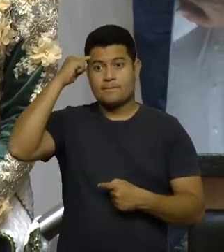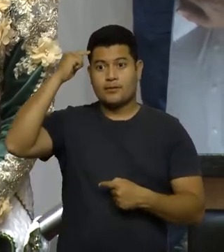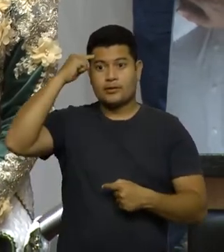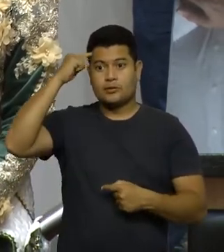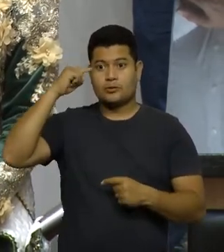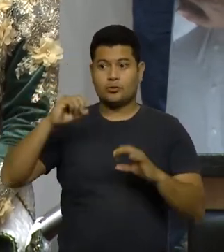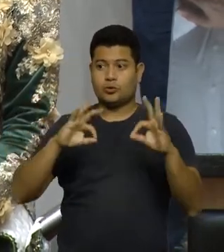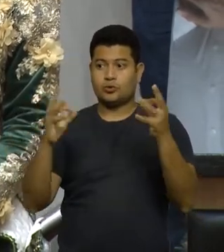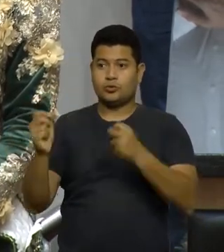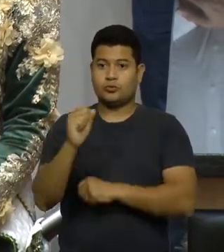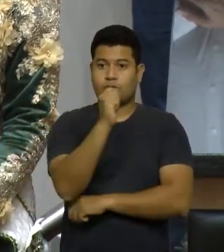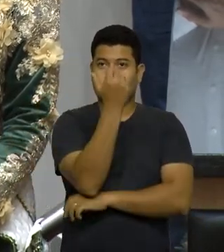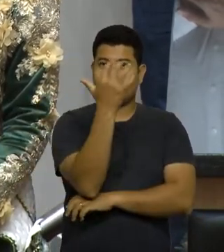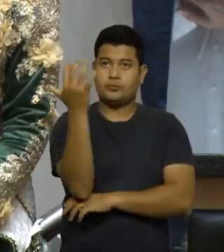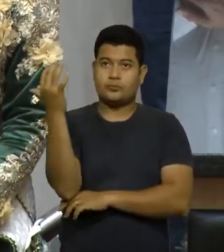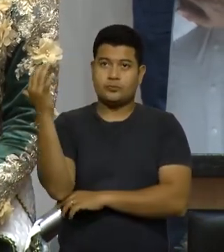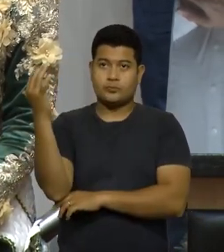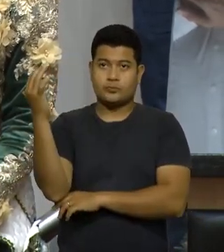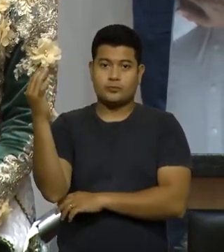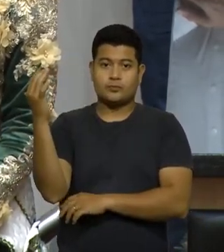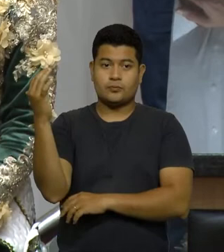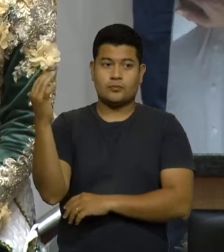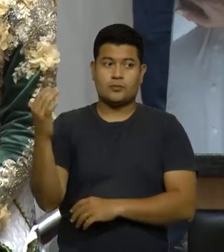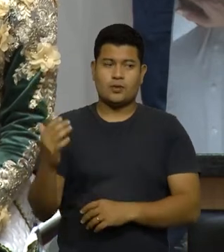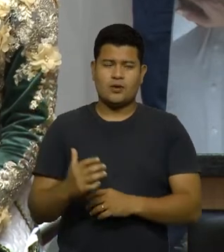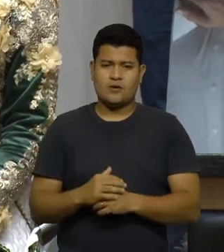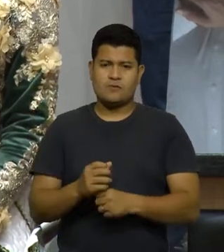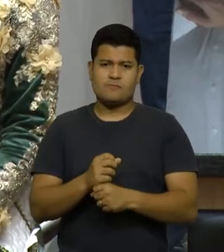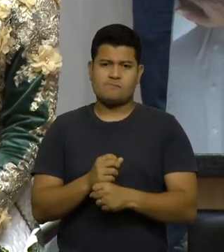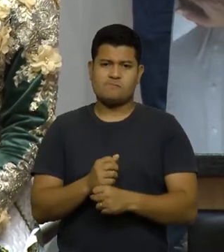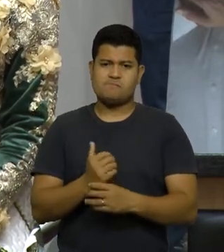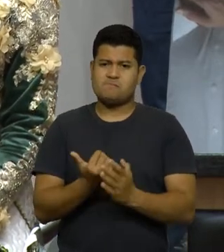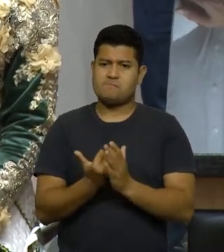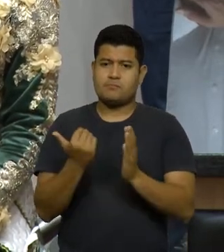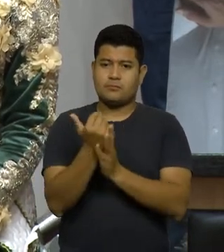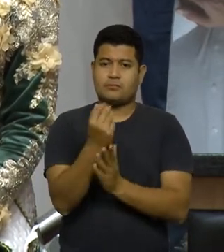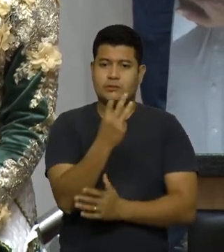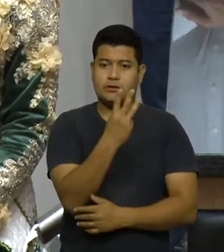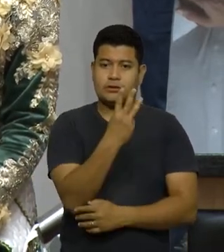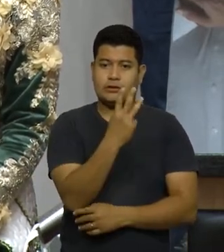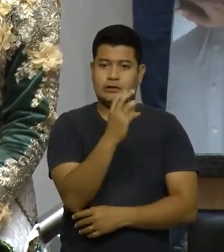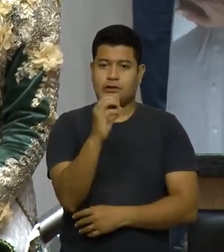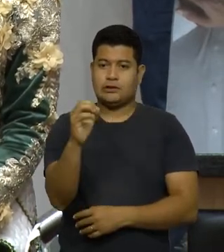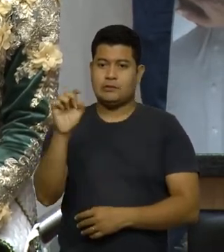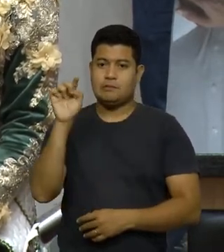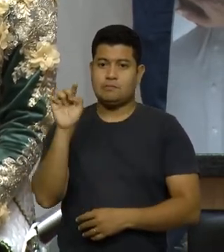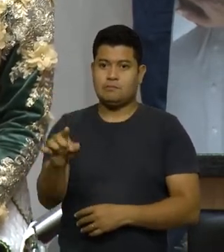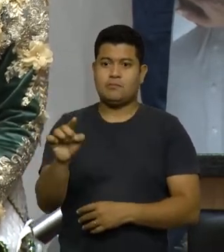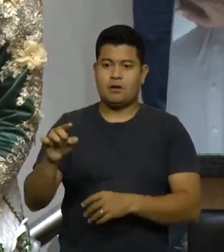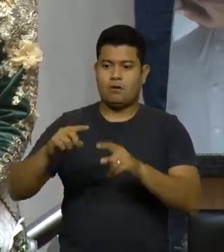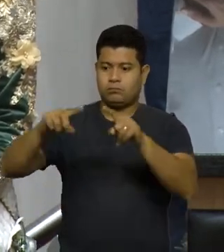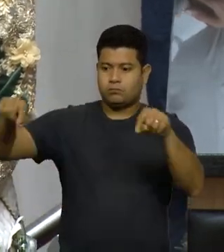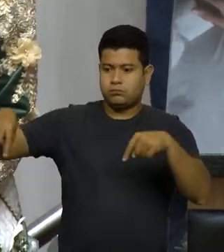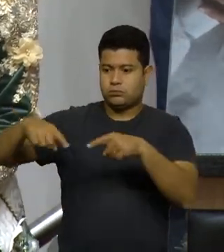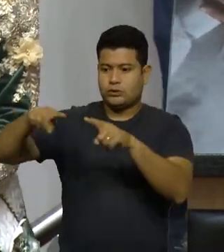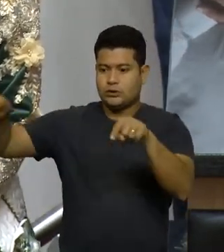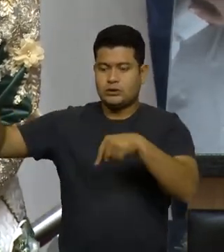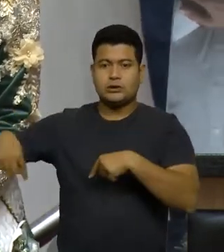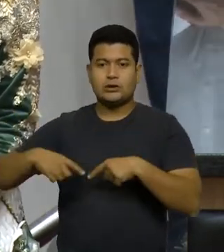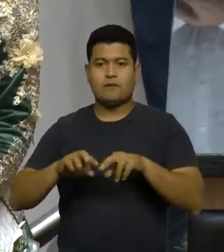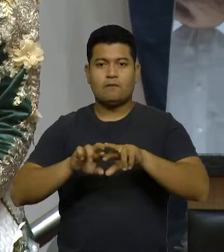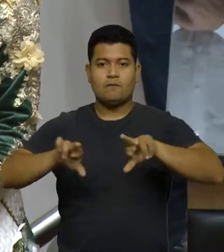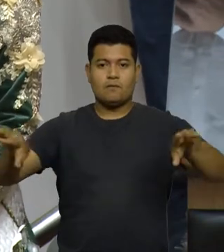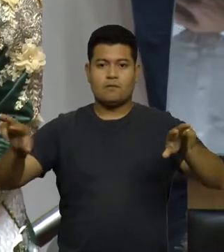florestal que Otacílio Costa tem, com mais de 300 mil hectares de florestas ao seu redor, e também